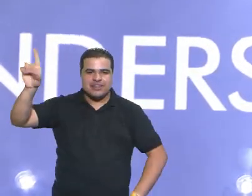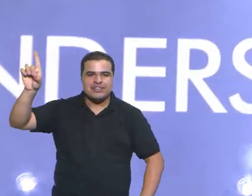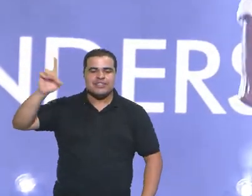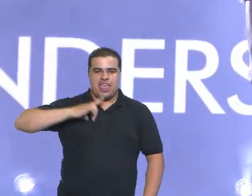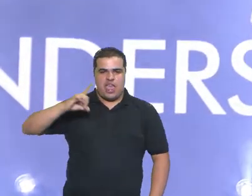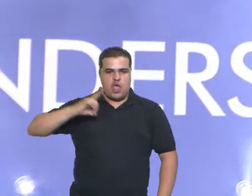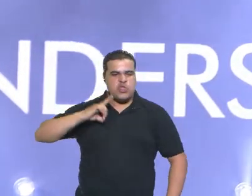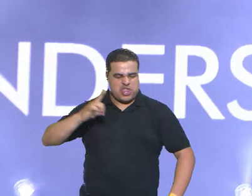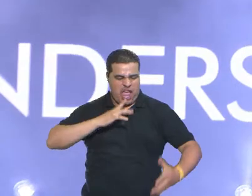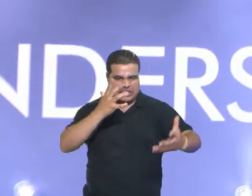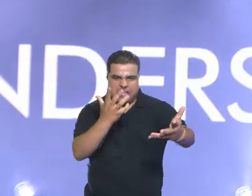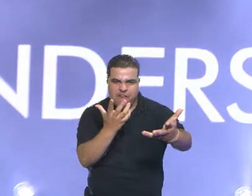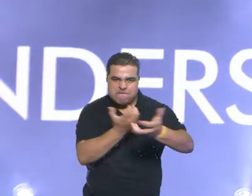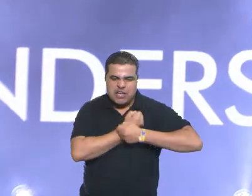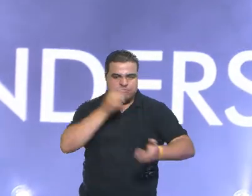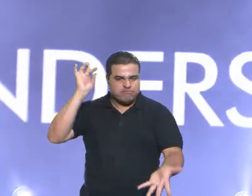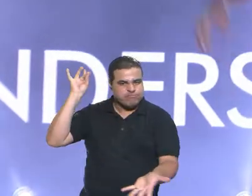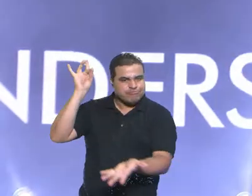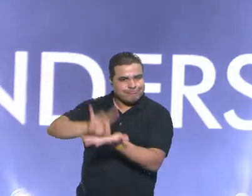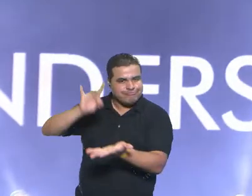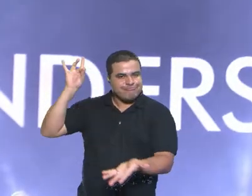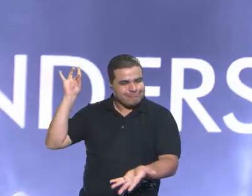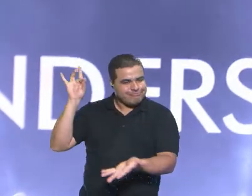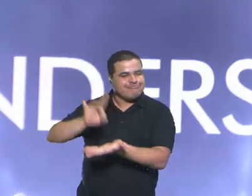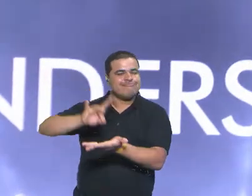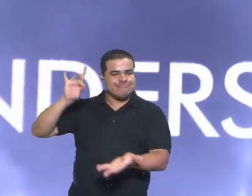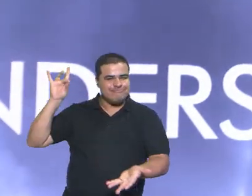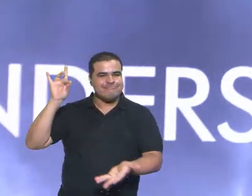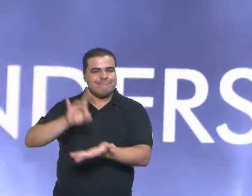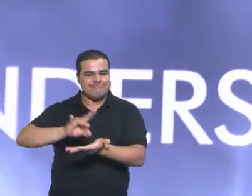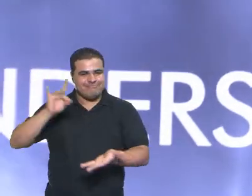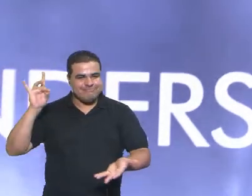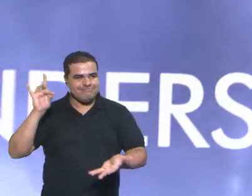Eu tenho um capacete da salvação